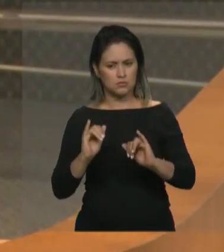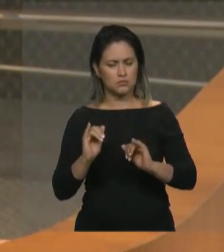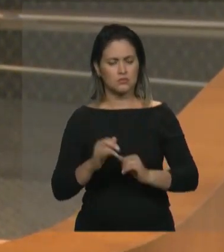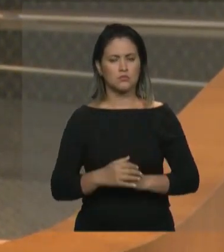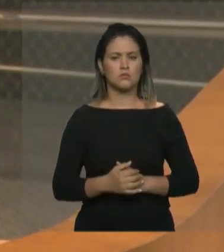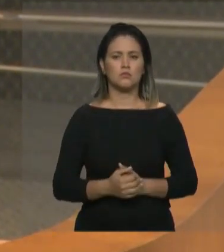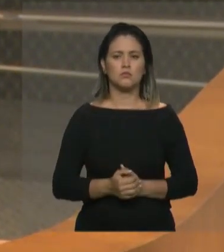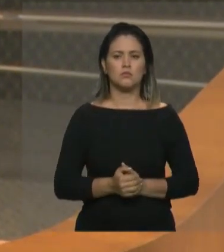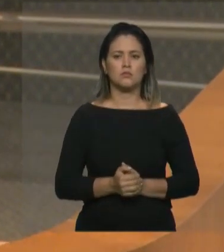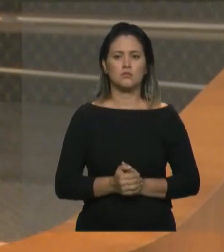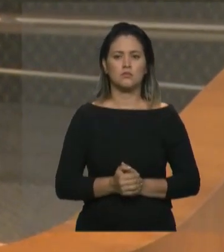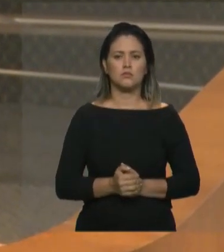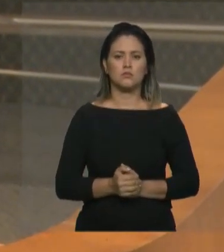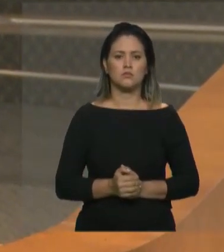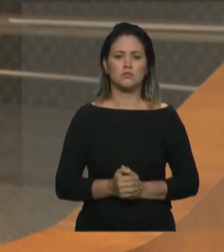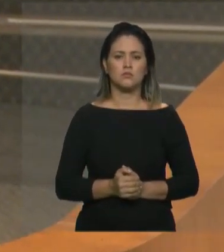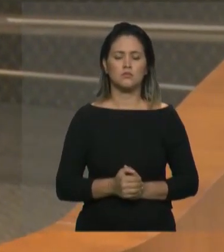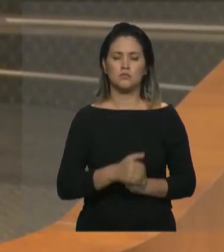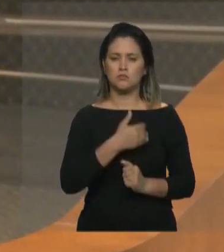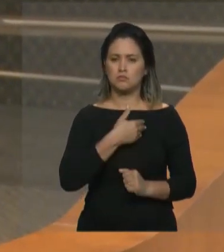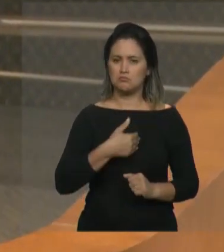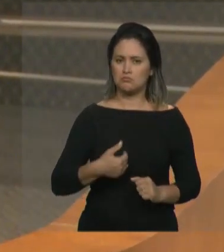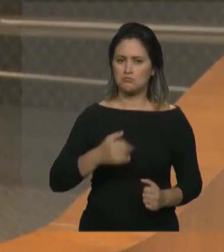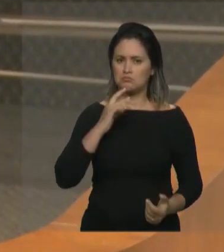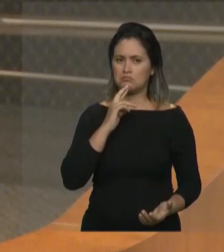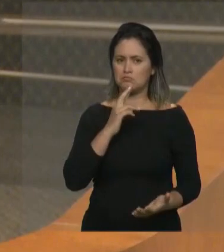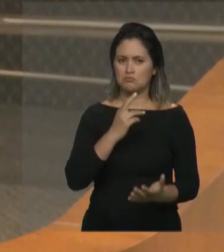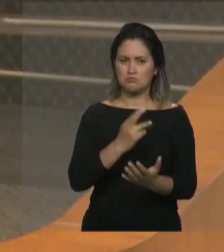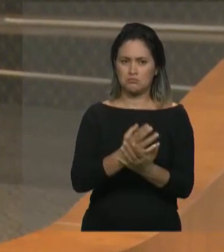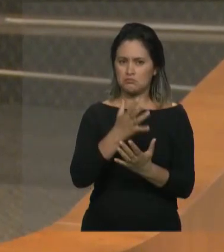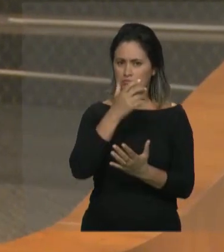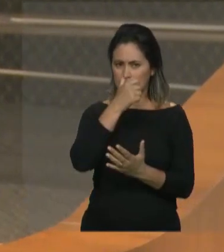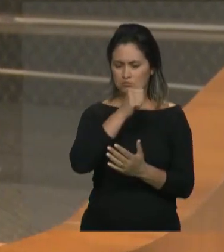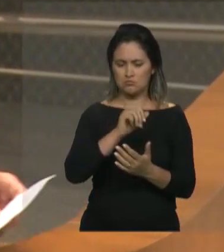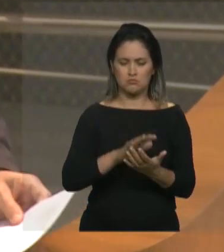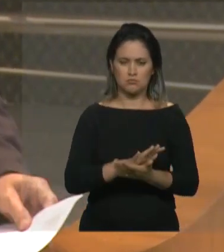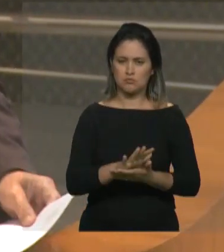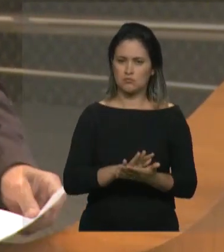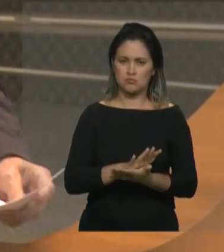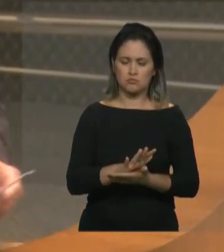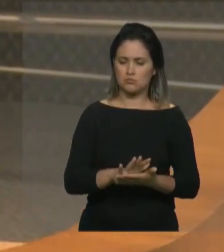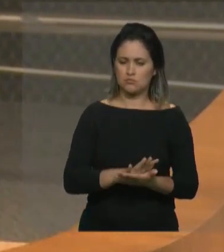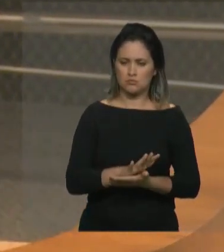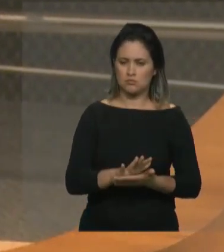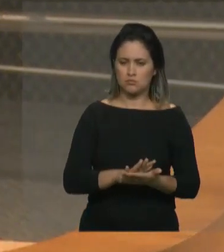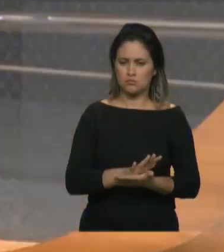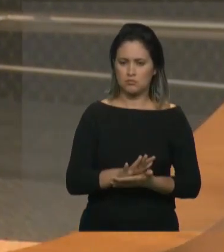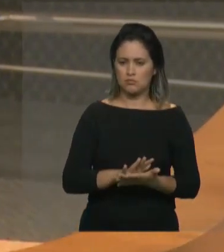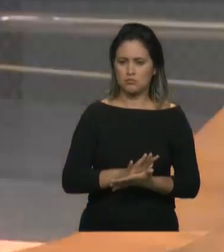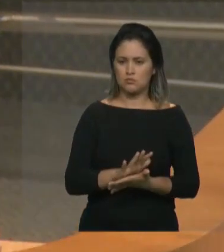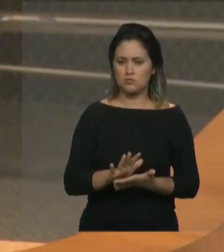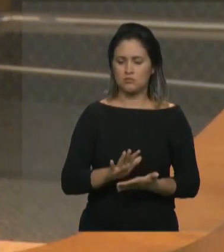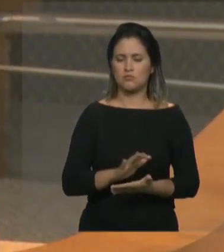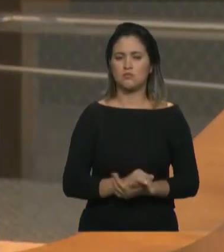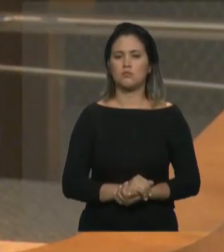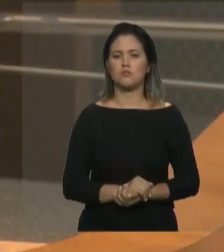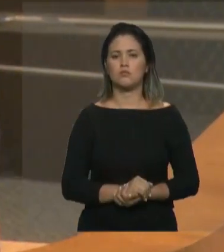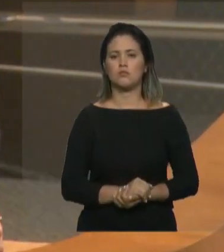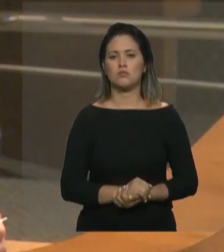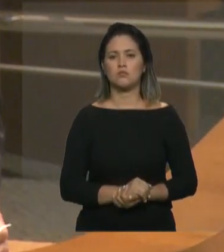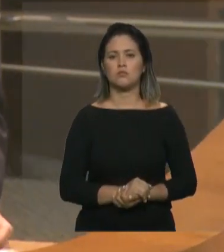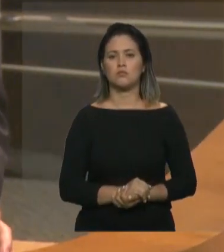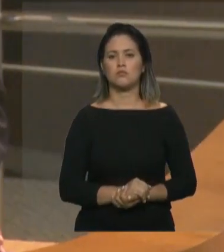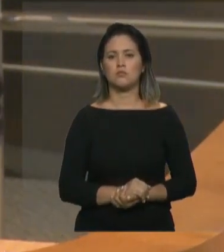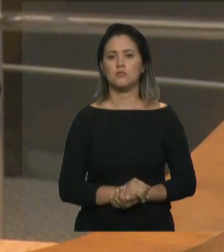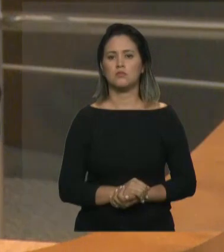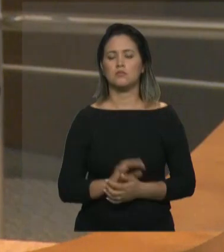foi respondido pelo governo em relação àqueles dados trabalhados e